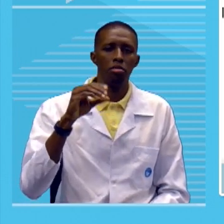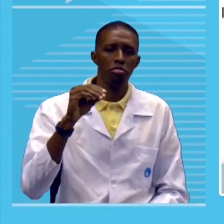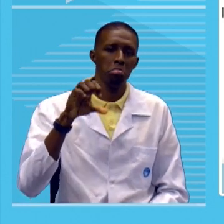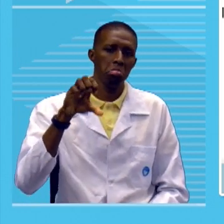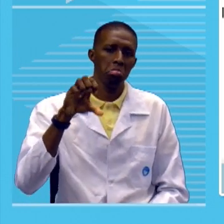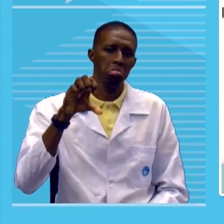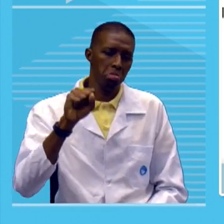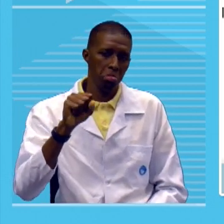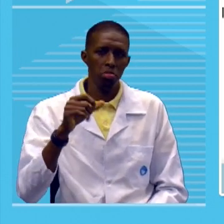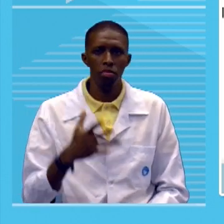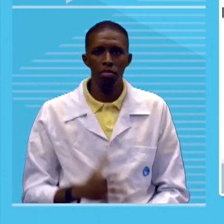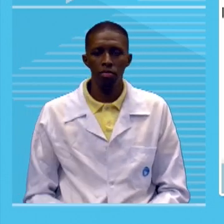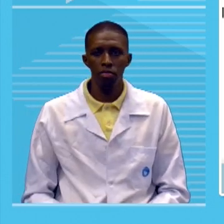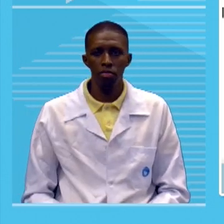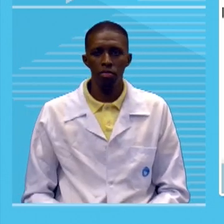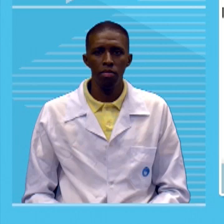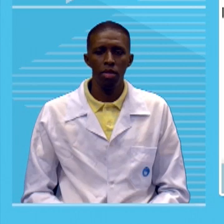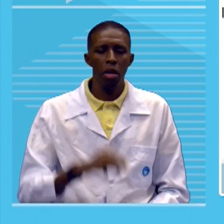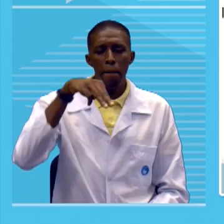conhecer